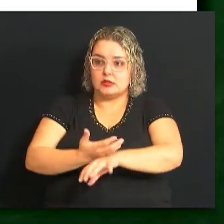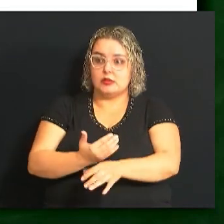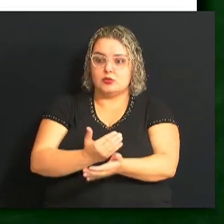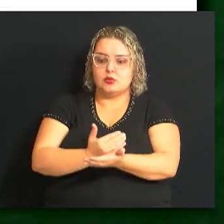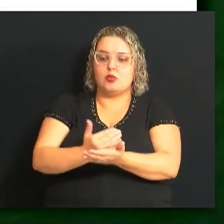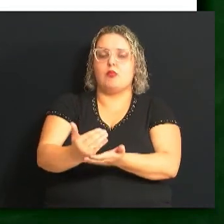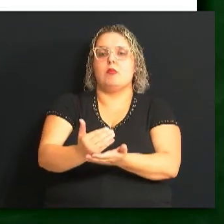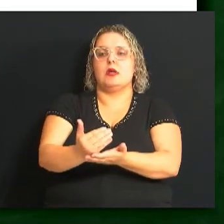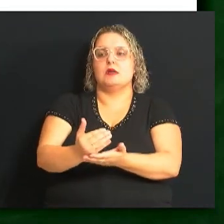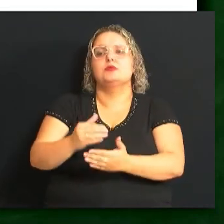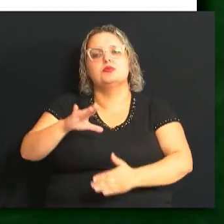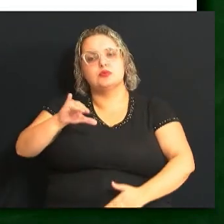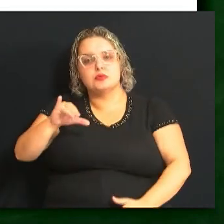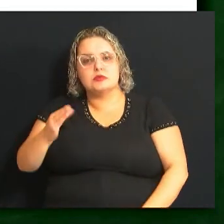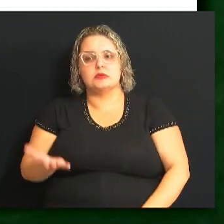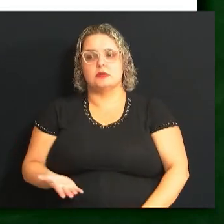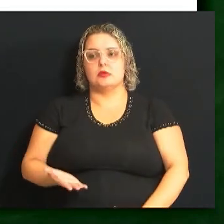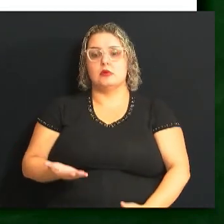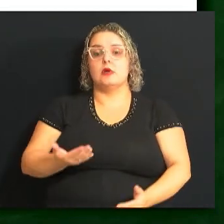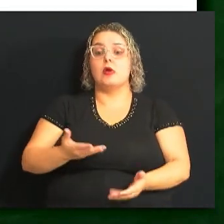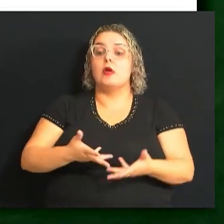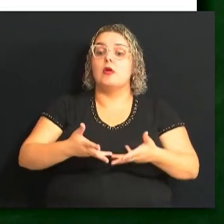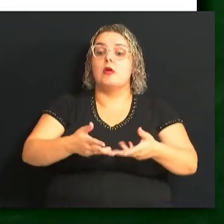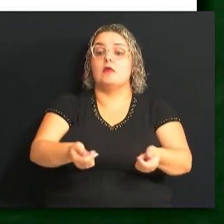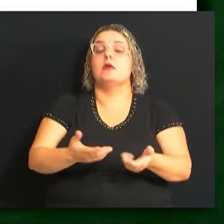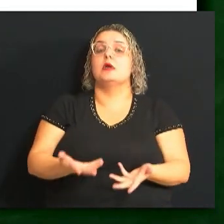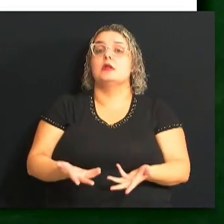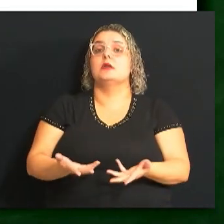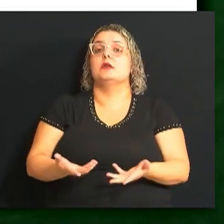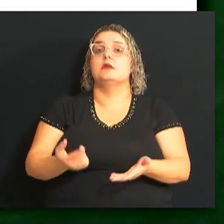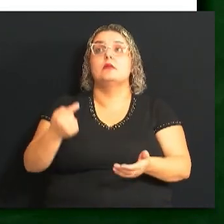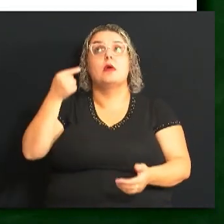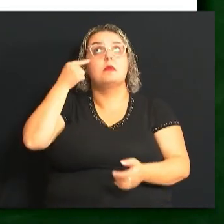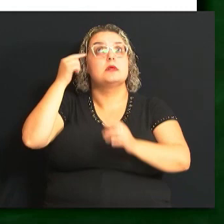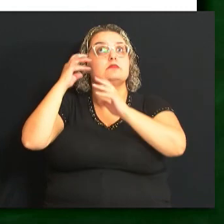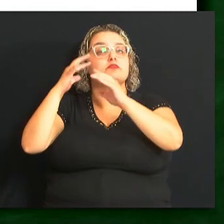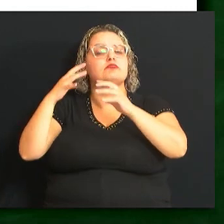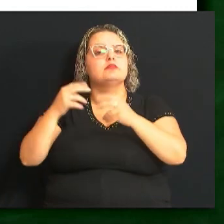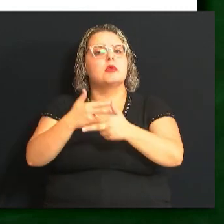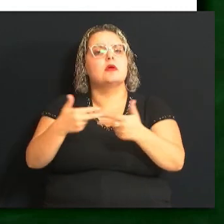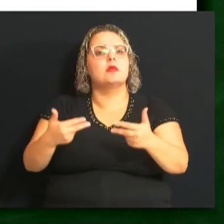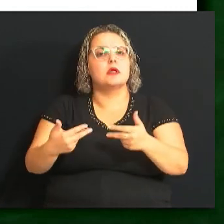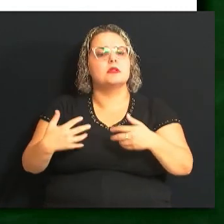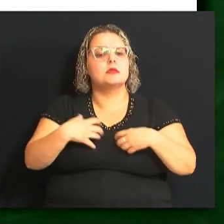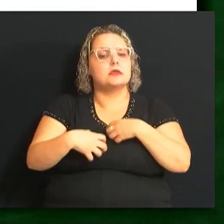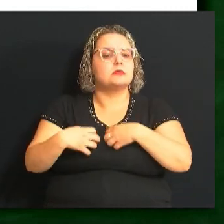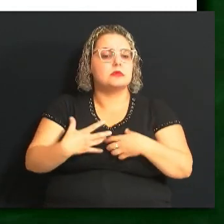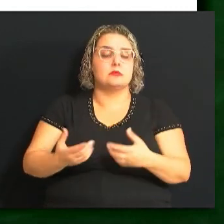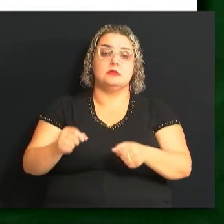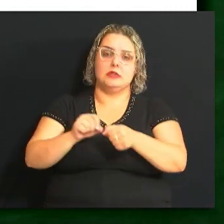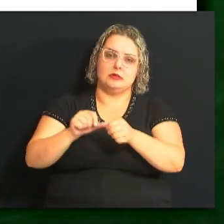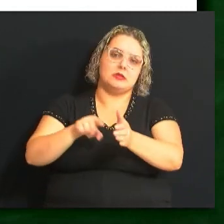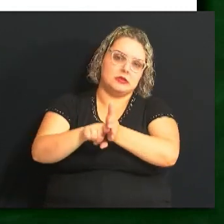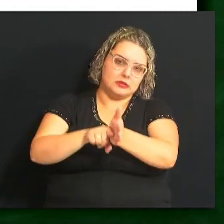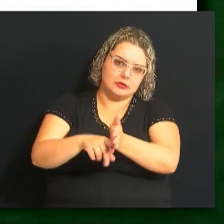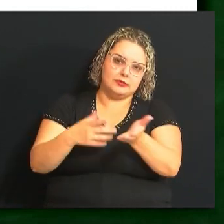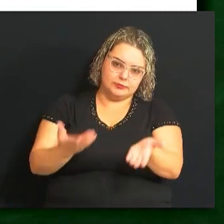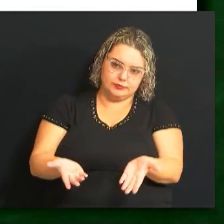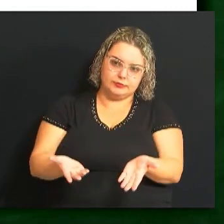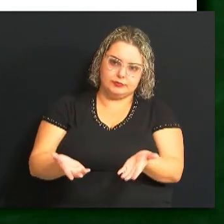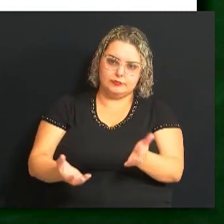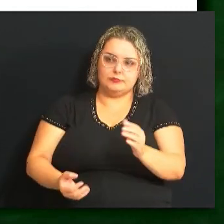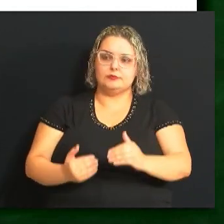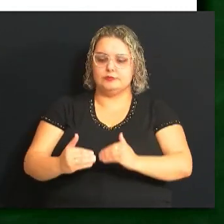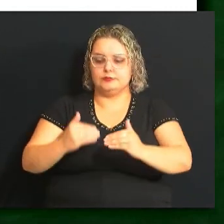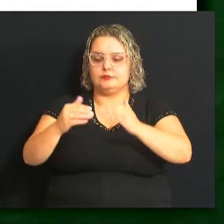ele é convidado a pensar em questões que o incomodam, em questões que o intrigam, para fazer essa pesquisa. Então, ela montou esse